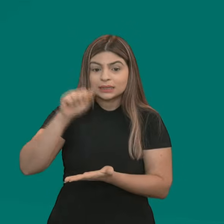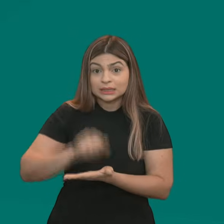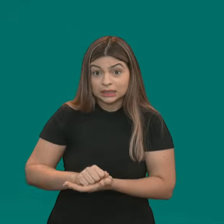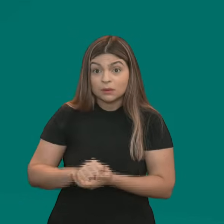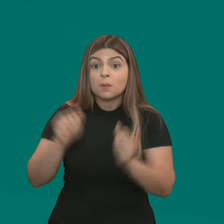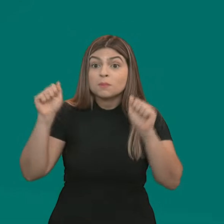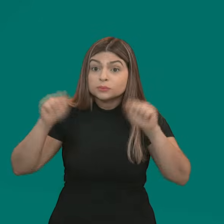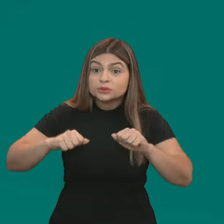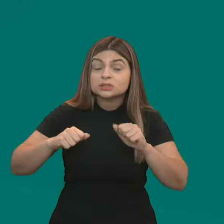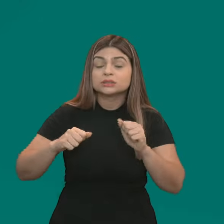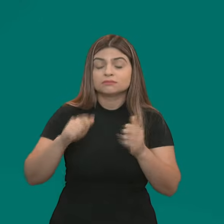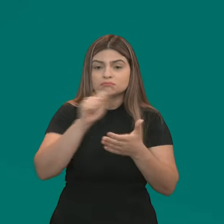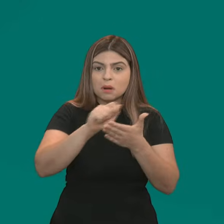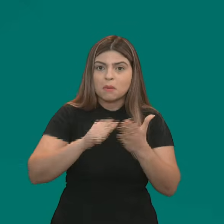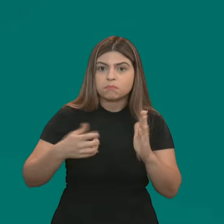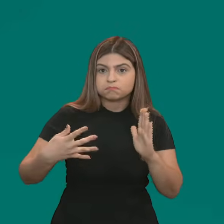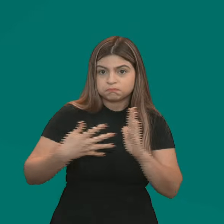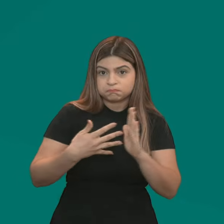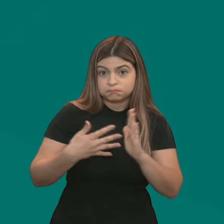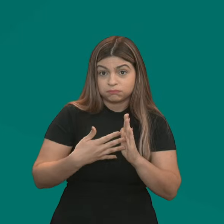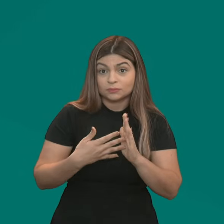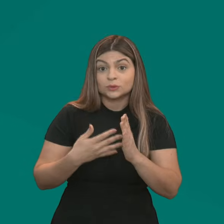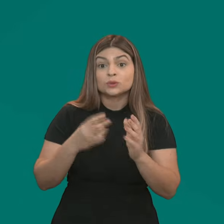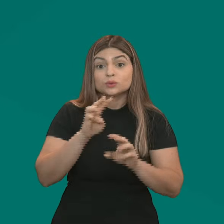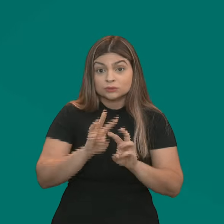no site